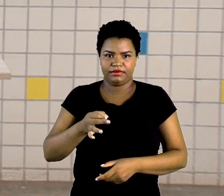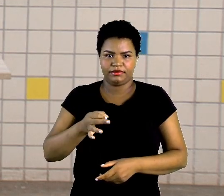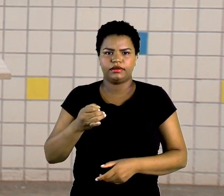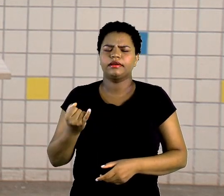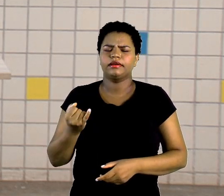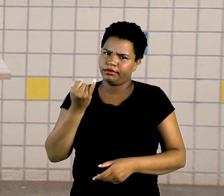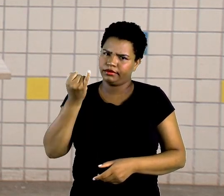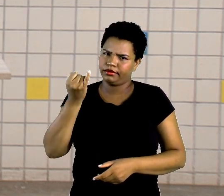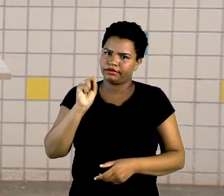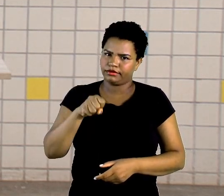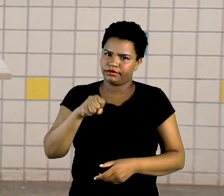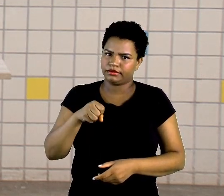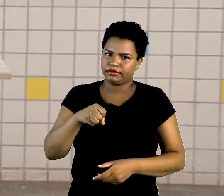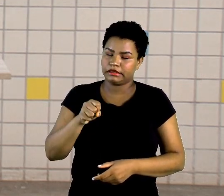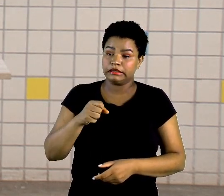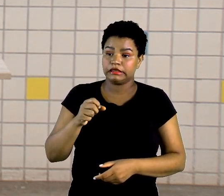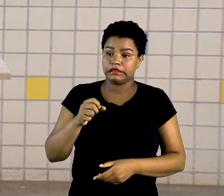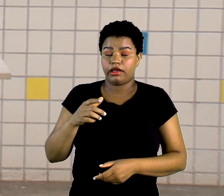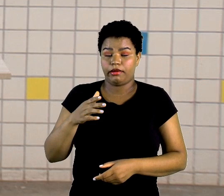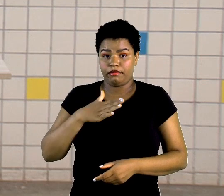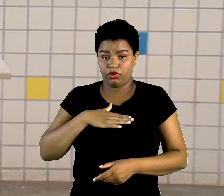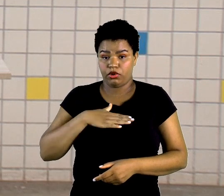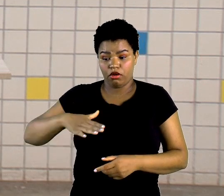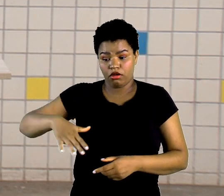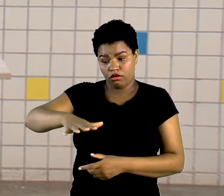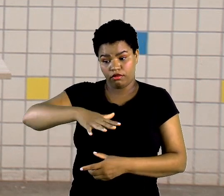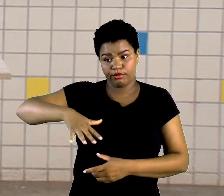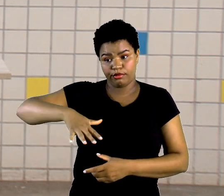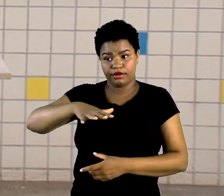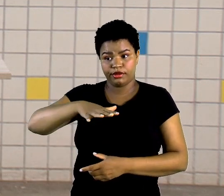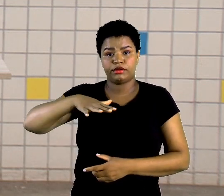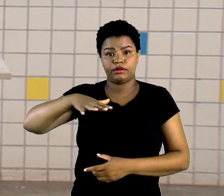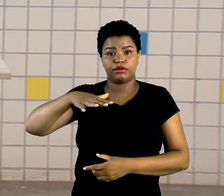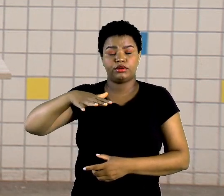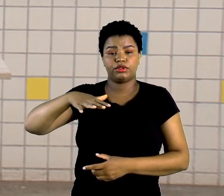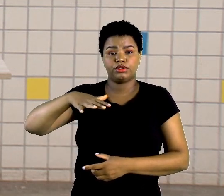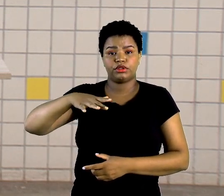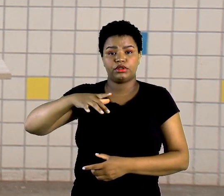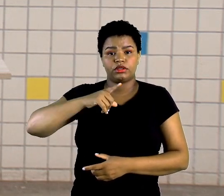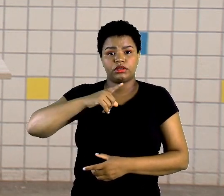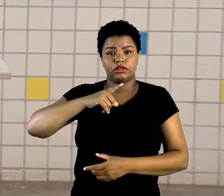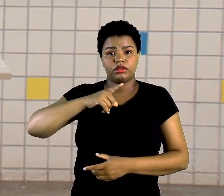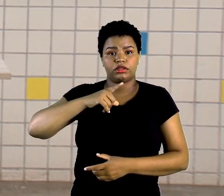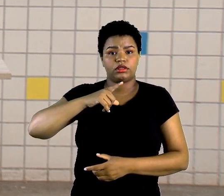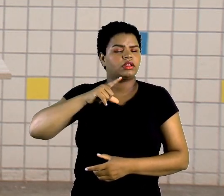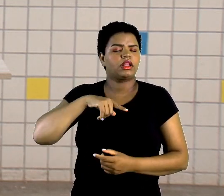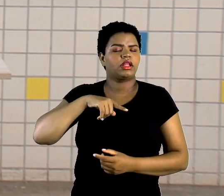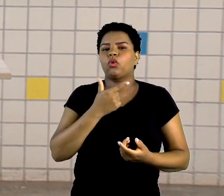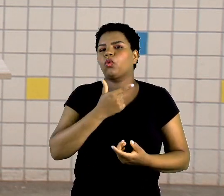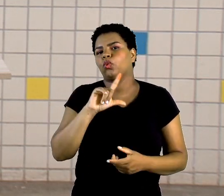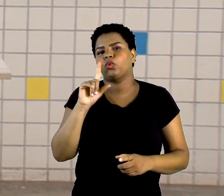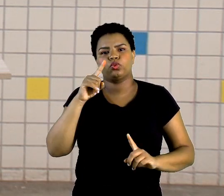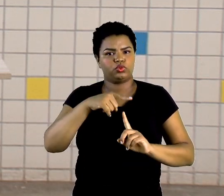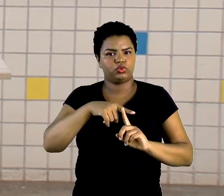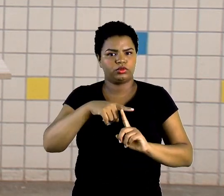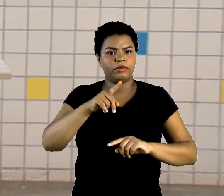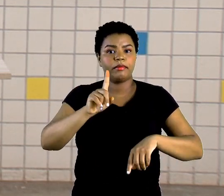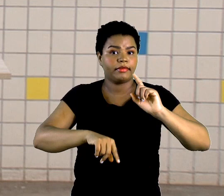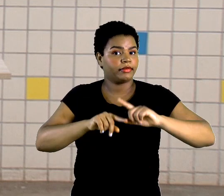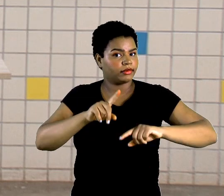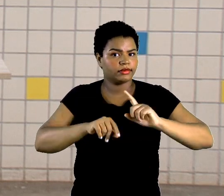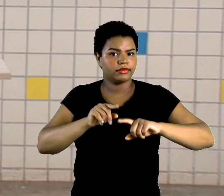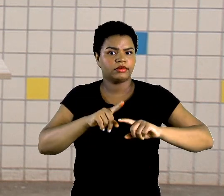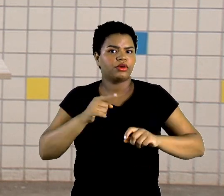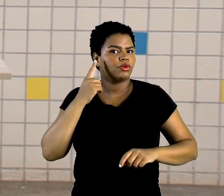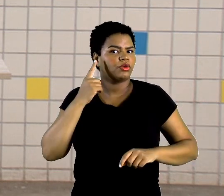sim, se o meu ambiente estiver com outro tipo de material, o